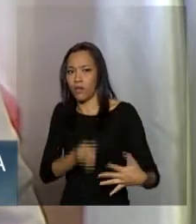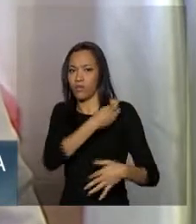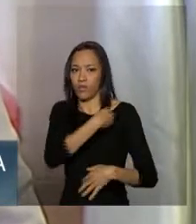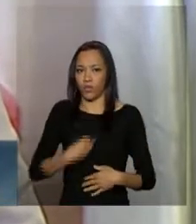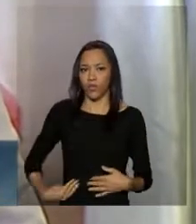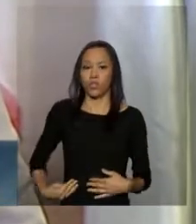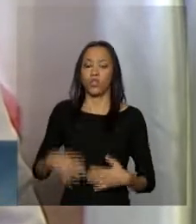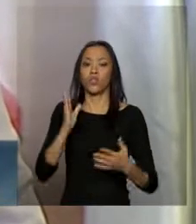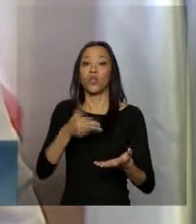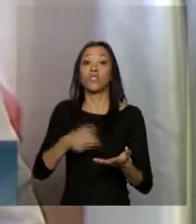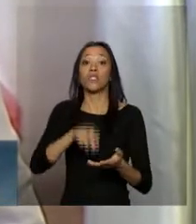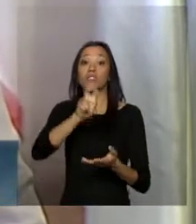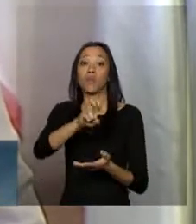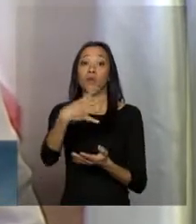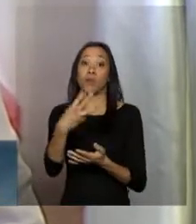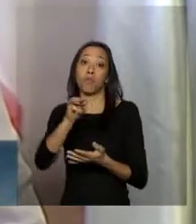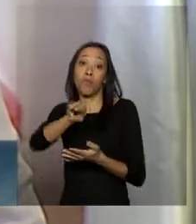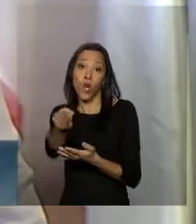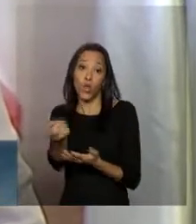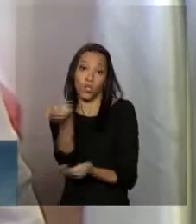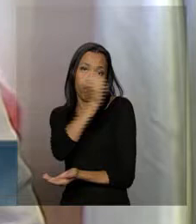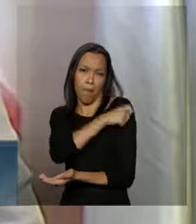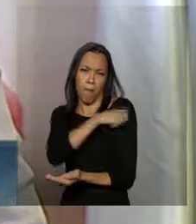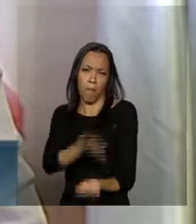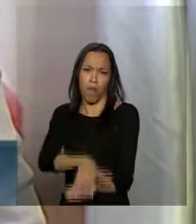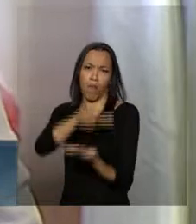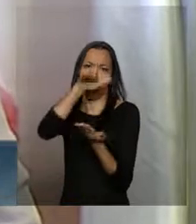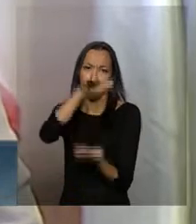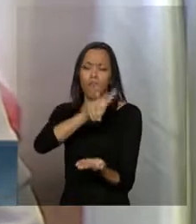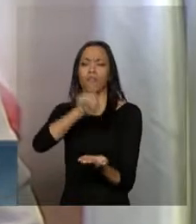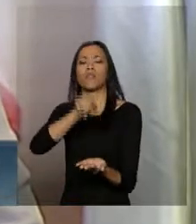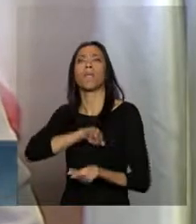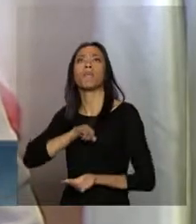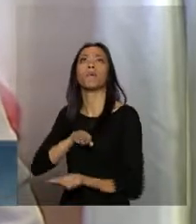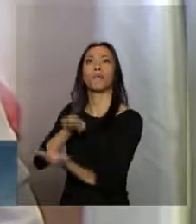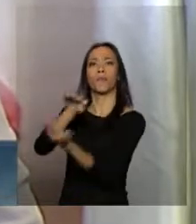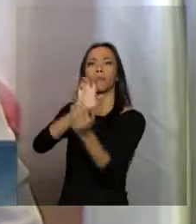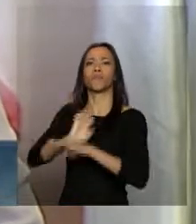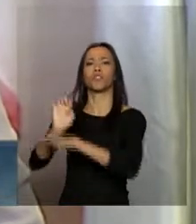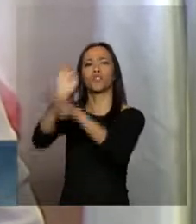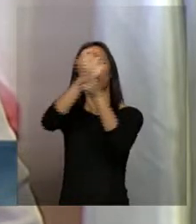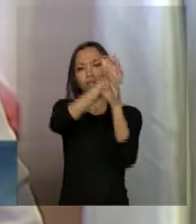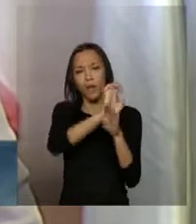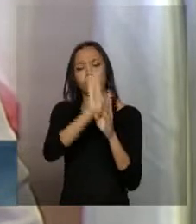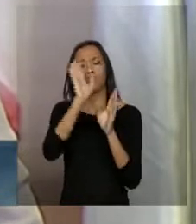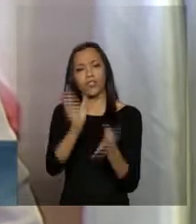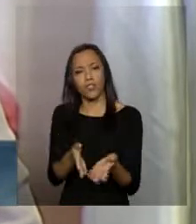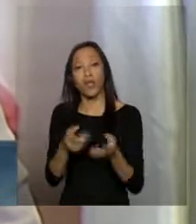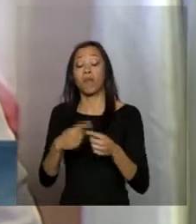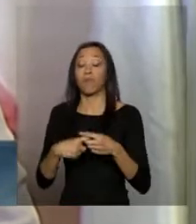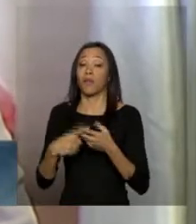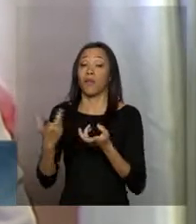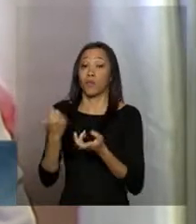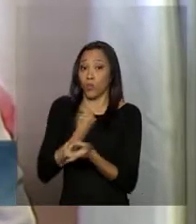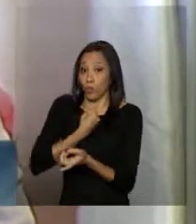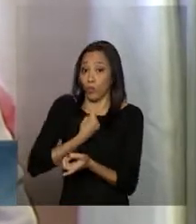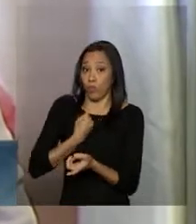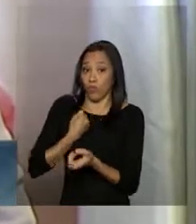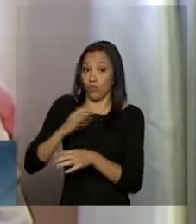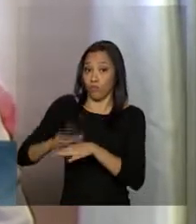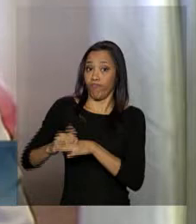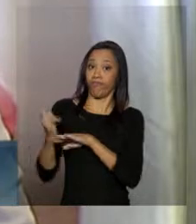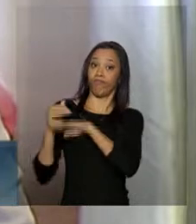54 milhões de doses e as vacinas serão entregues para todos os estados no quantitativo definido pelo Ministério da Saúde para